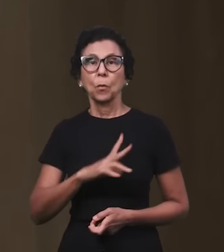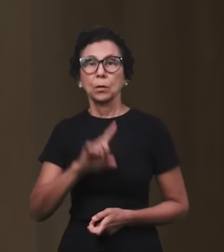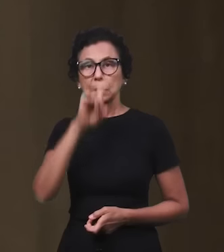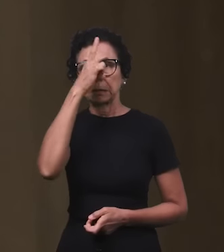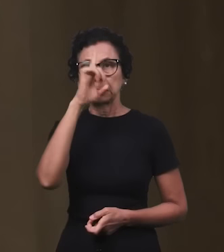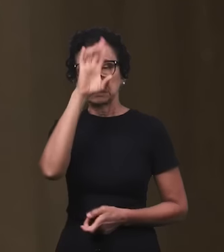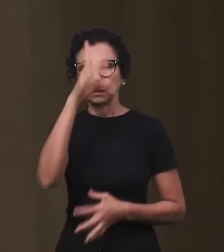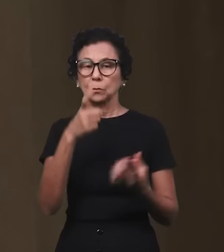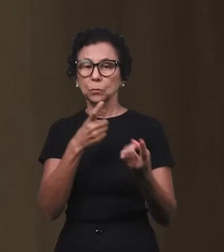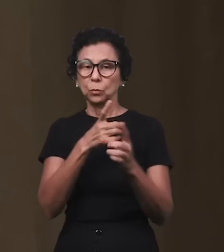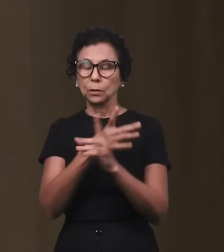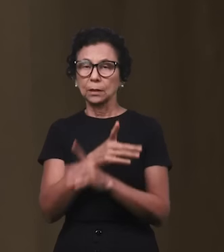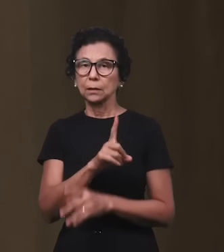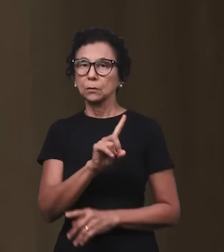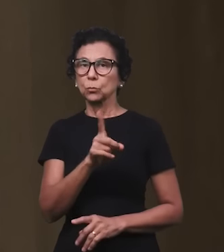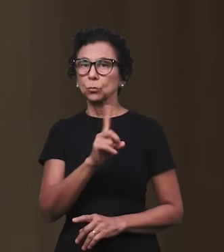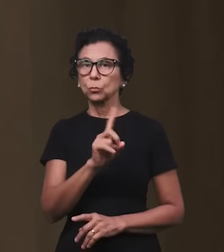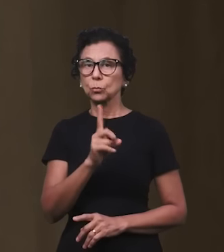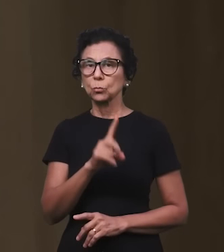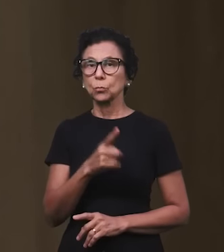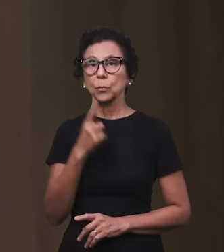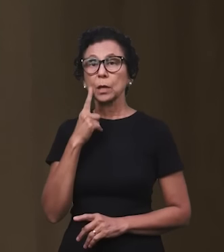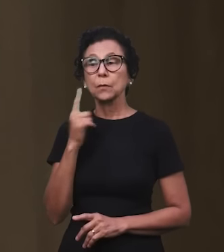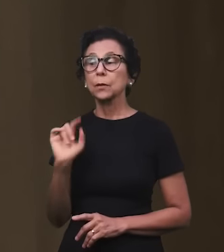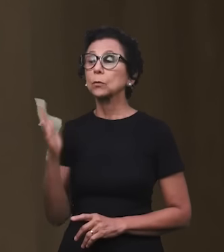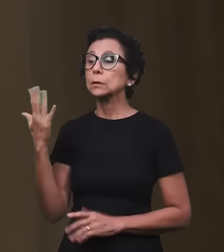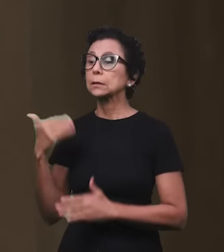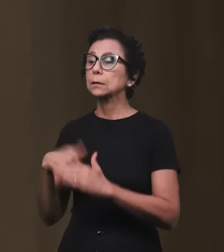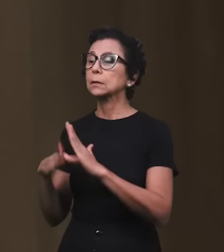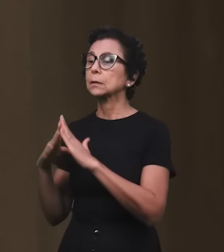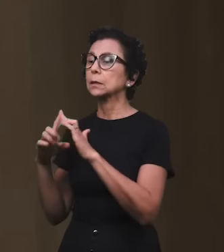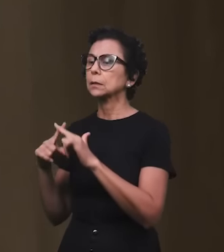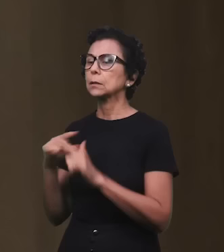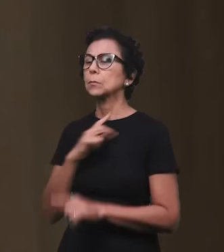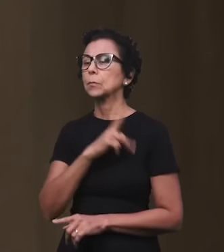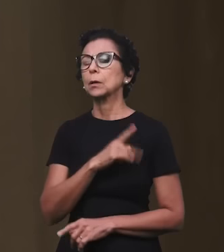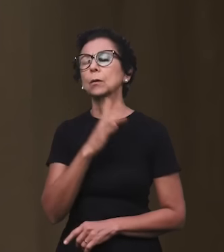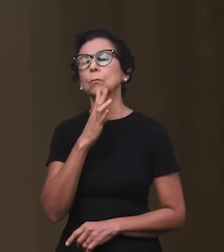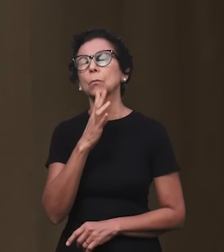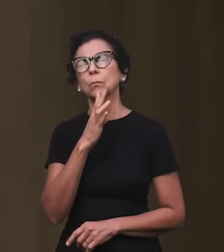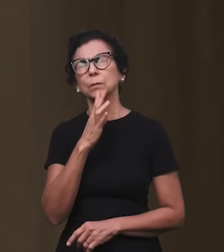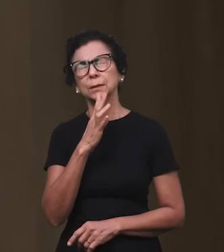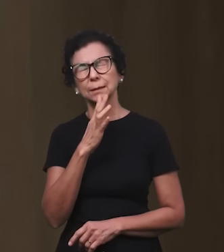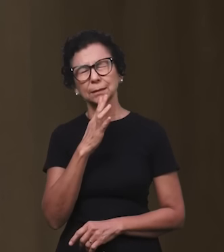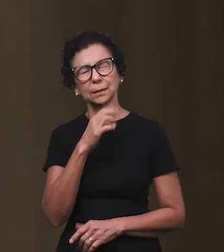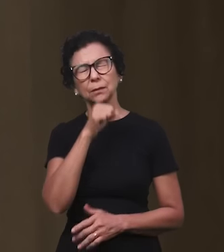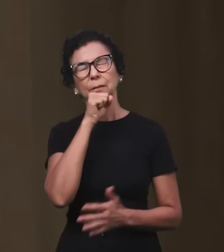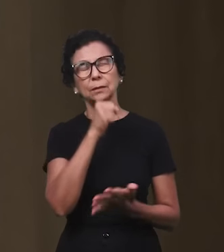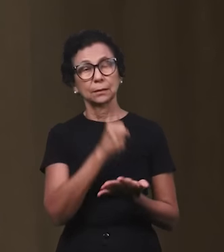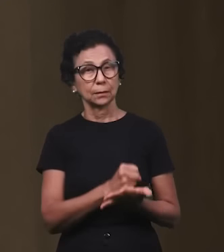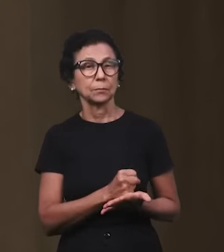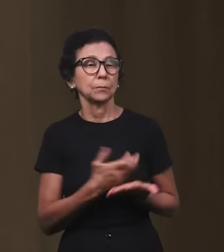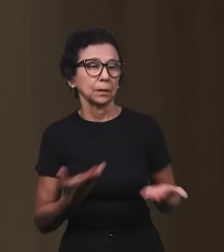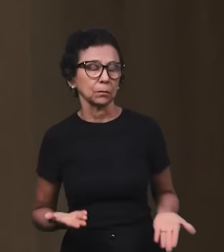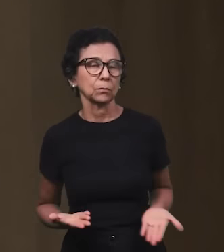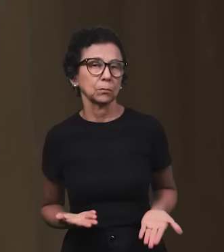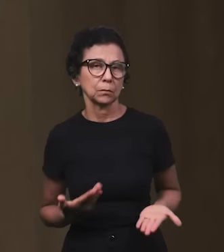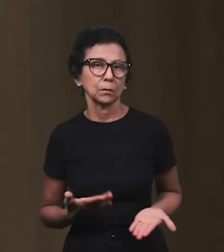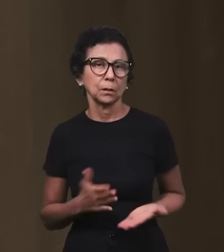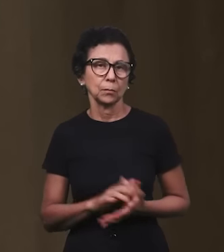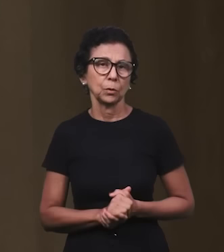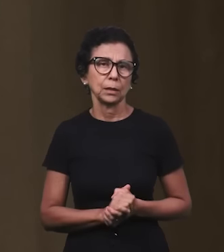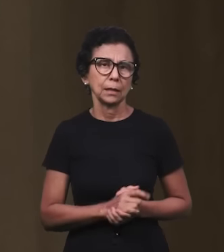não cria. Ele viu aquilo que estava acontecendo na vida da igreja. Agora, Paulo conhecia muito bem o Velho Testamento. Paulo era